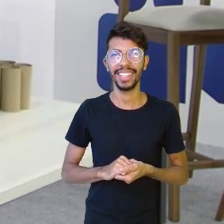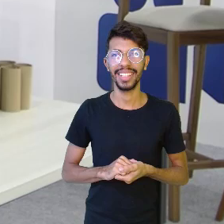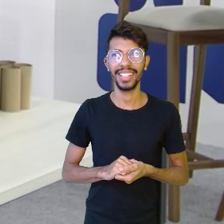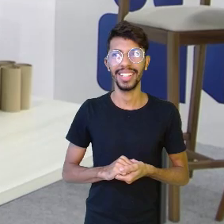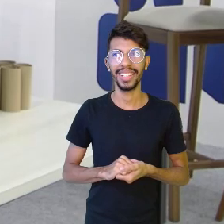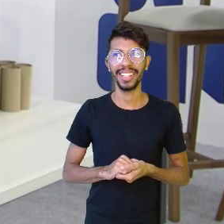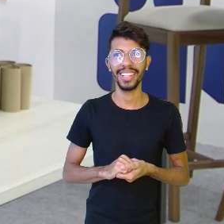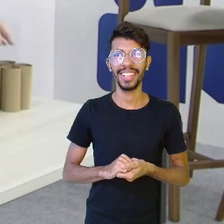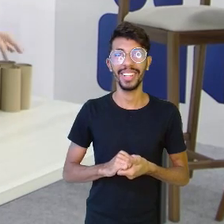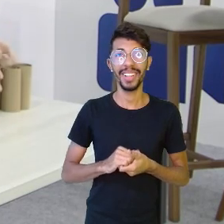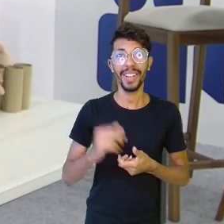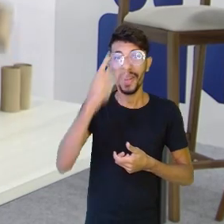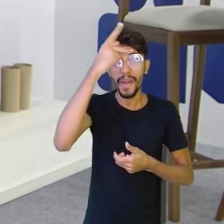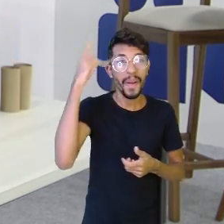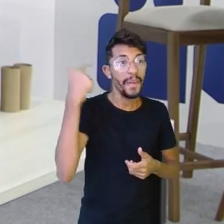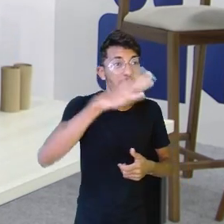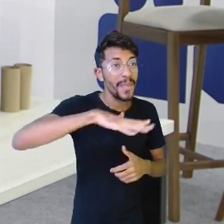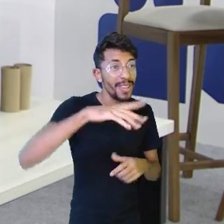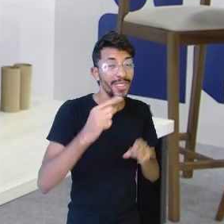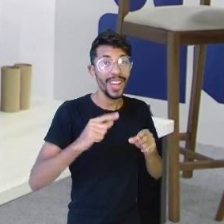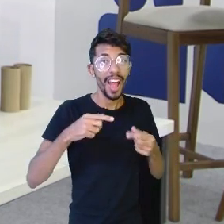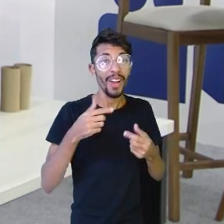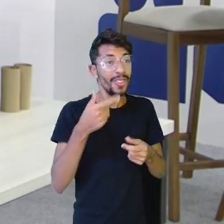tá torcendo contra mim, não é possível.